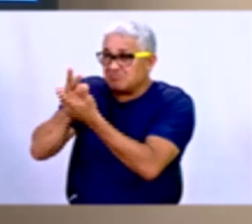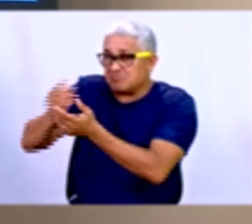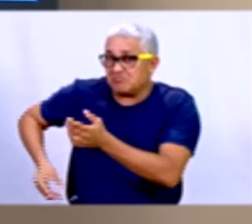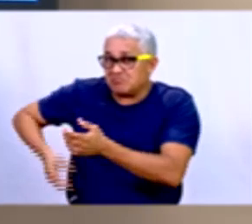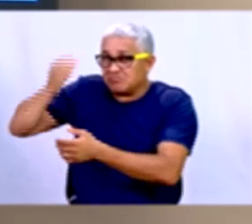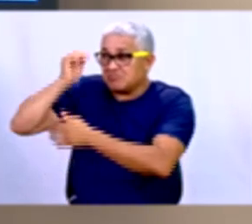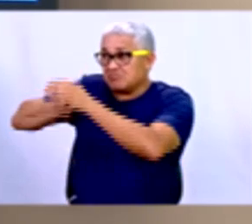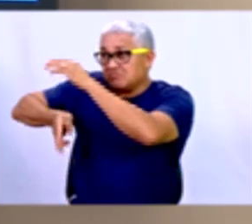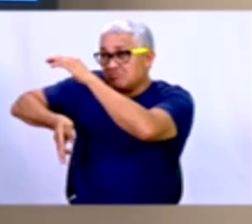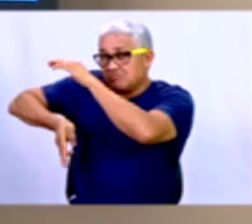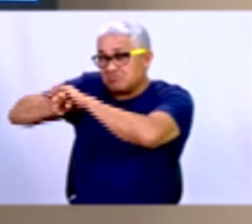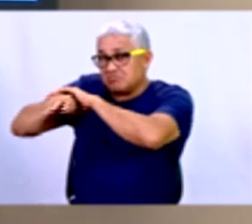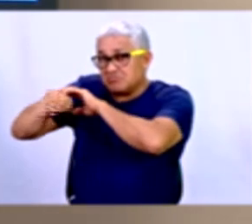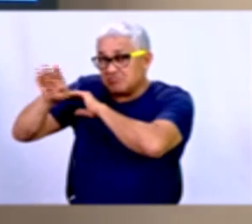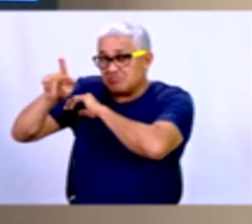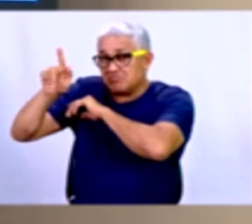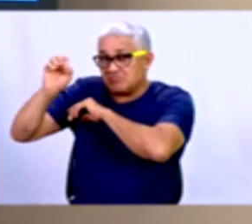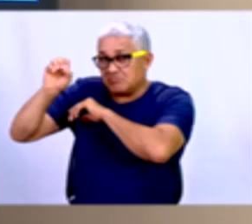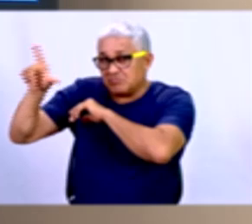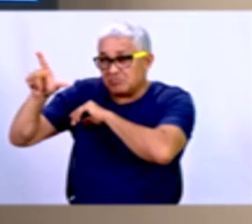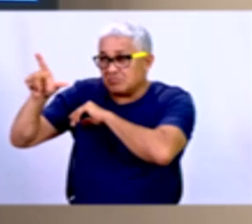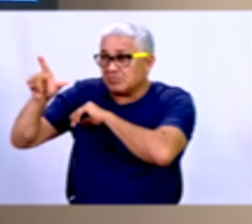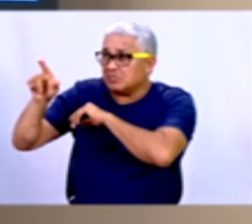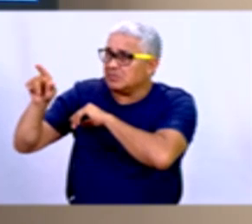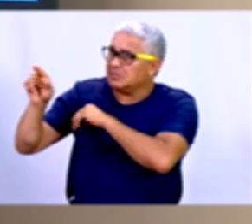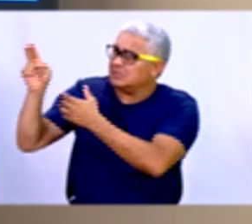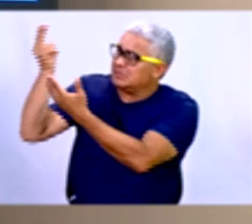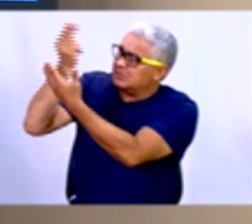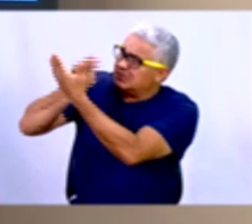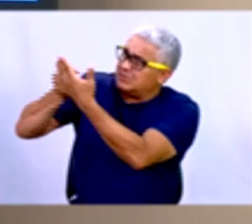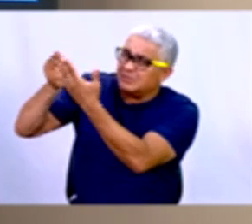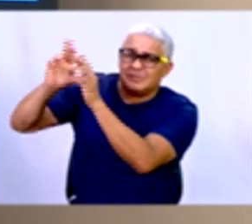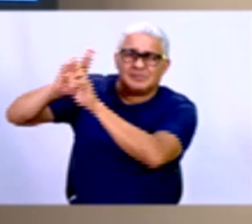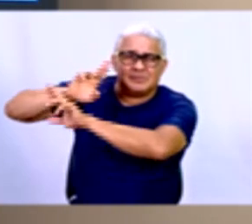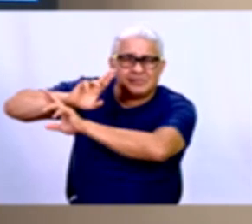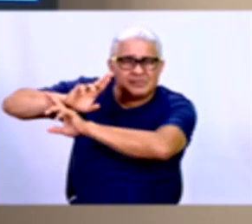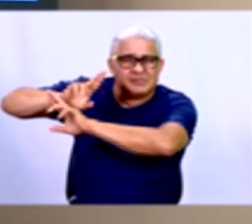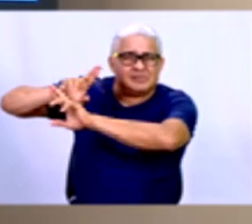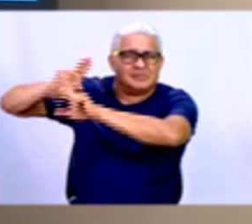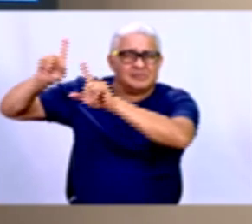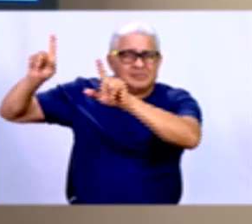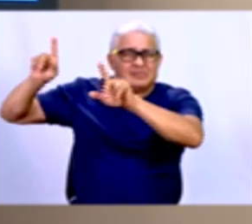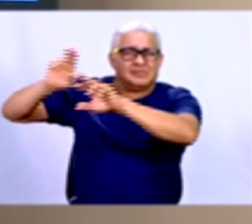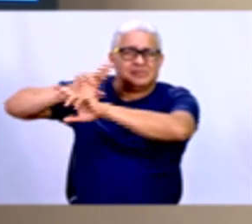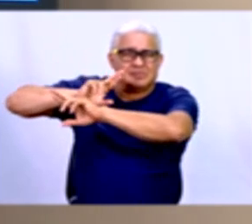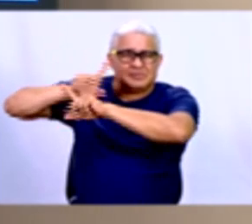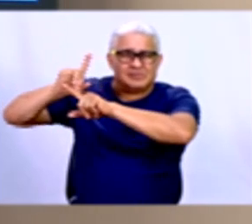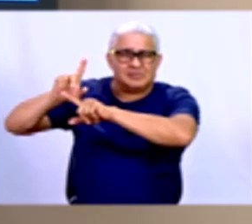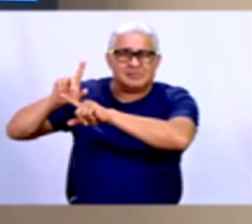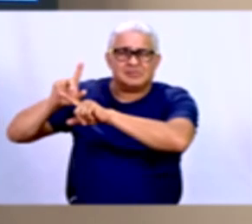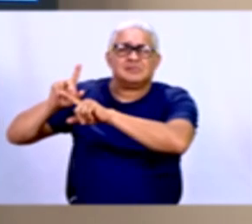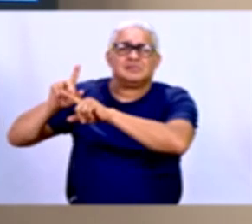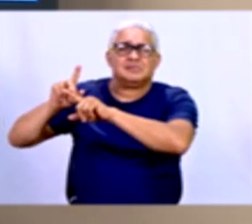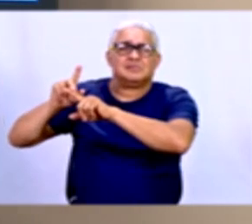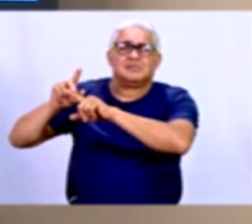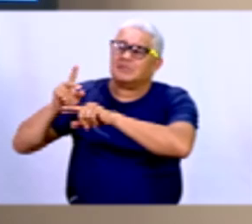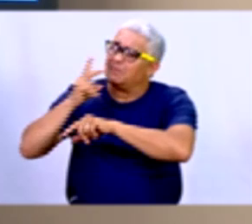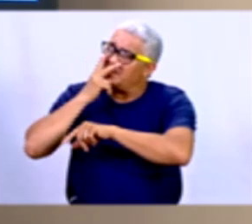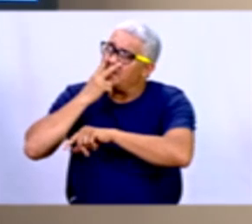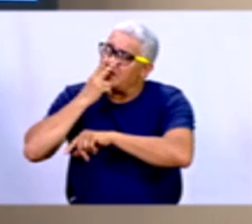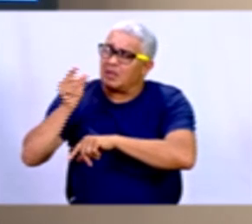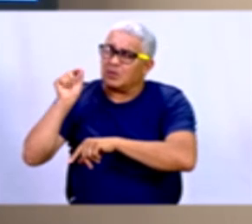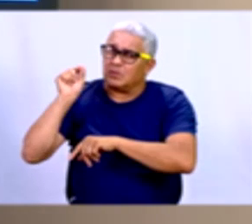smartphone, a interface é diferente já. A interface, ela é muito parecida com a